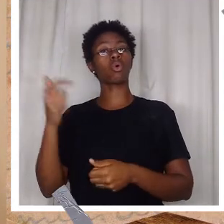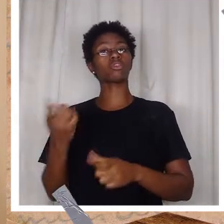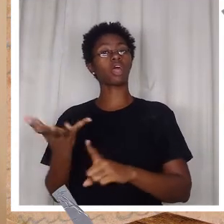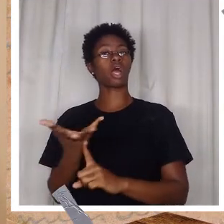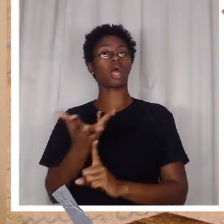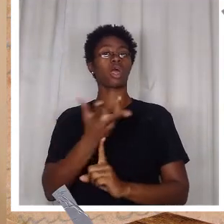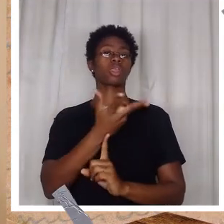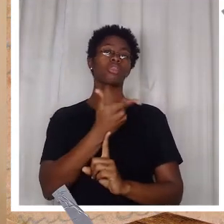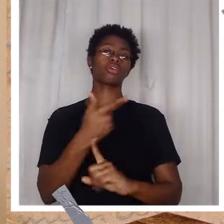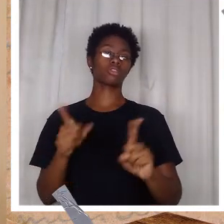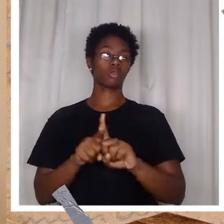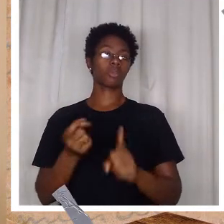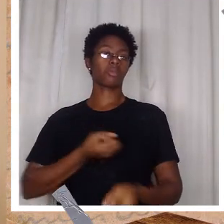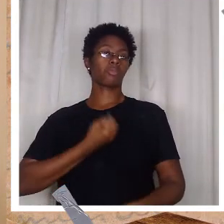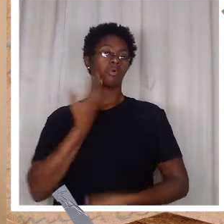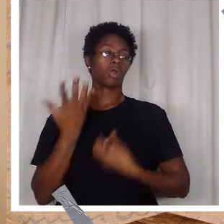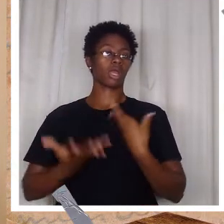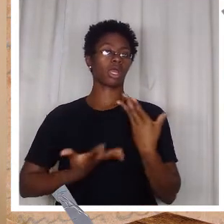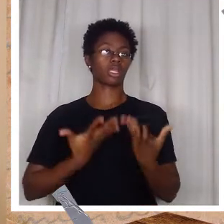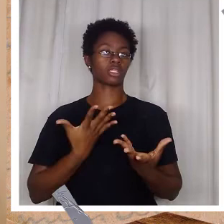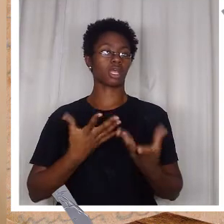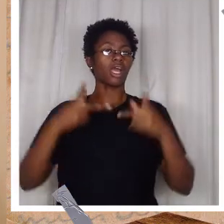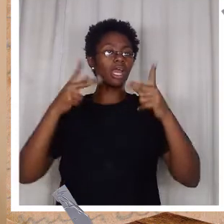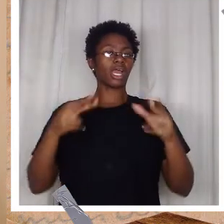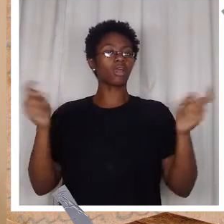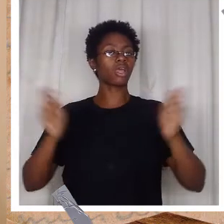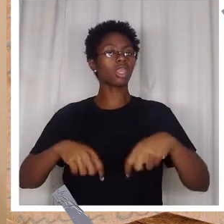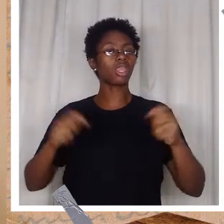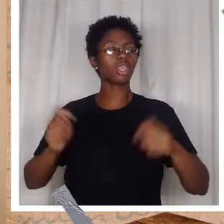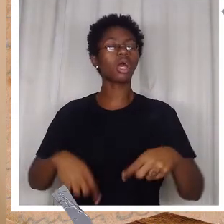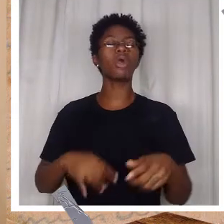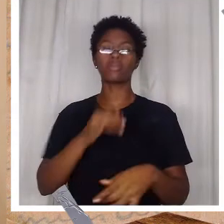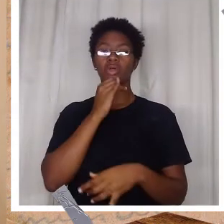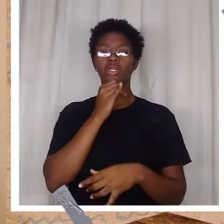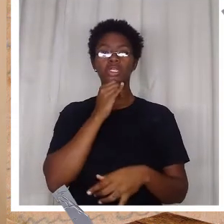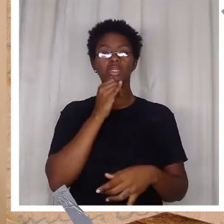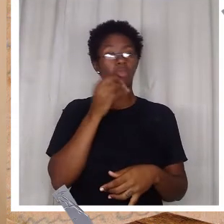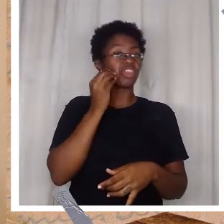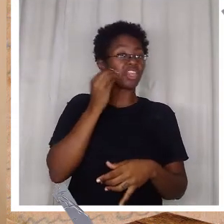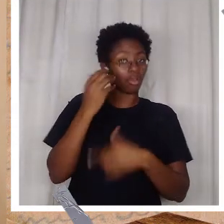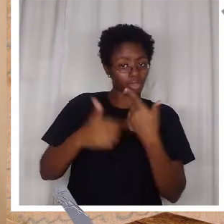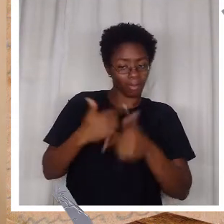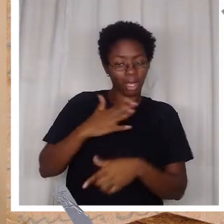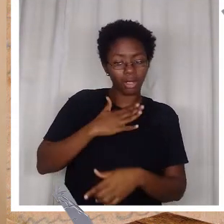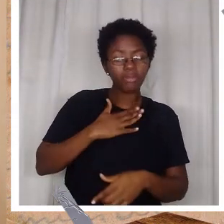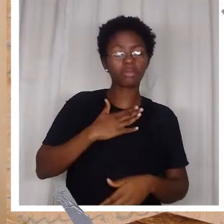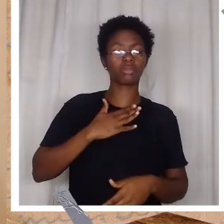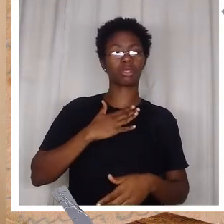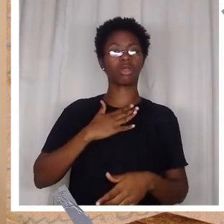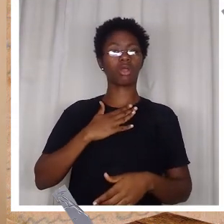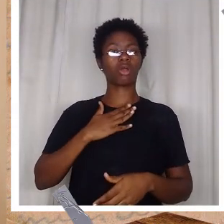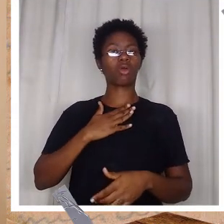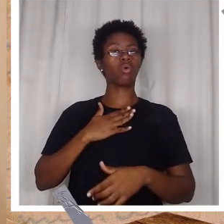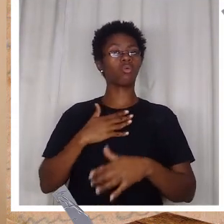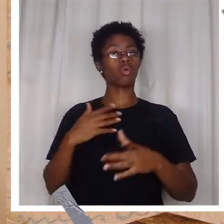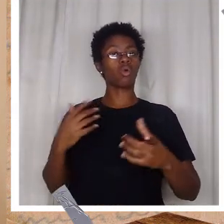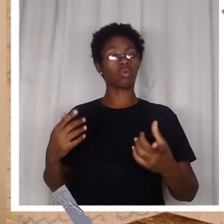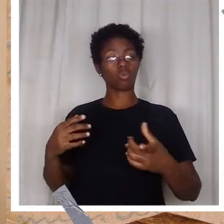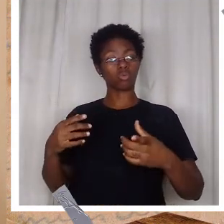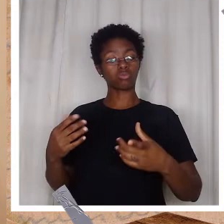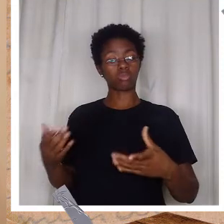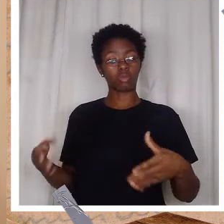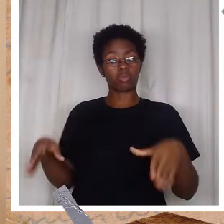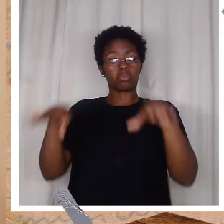artistas. É como se ela pudesse, se eu tentasse fazer, através do meu trabalho, o que ela sempre procurou estar, em todos os